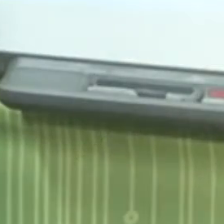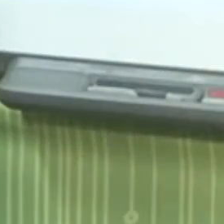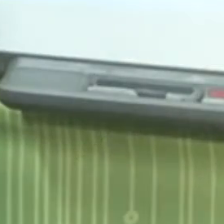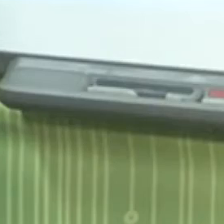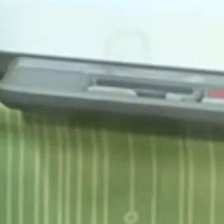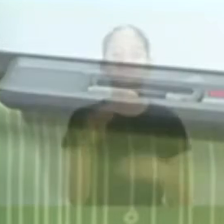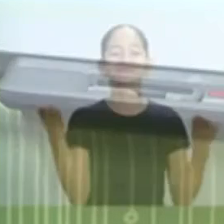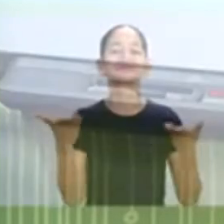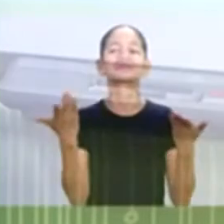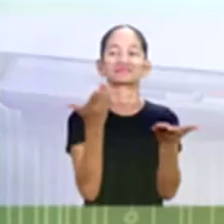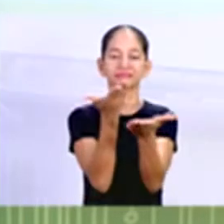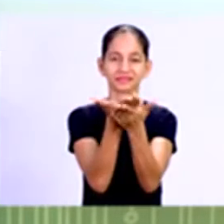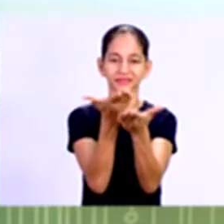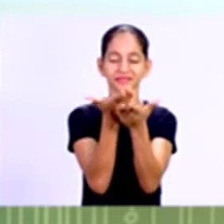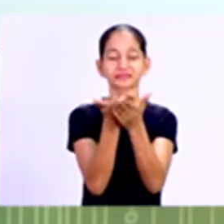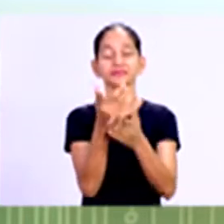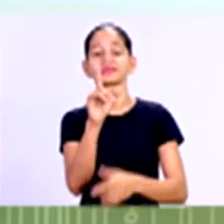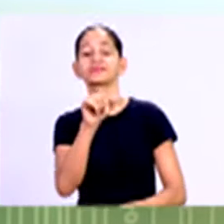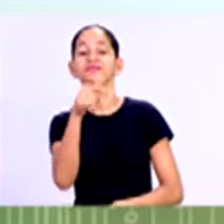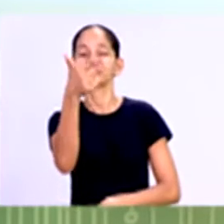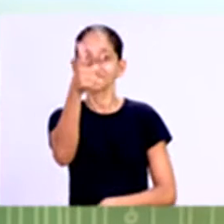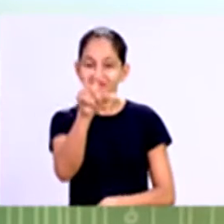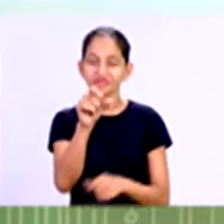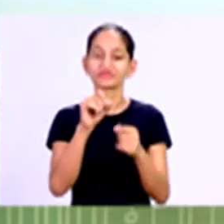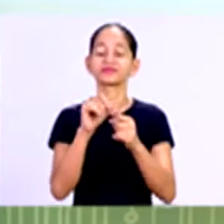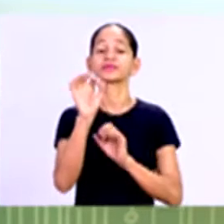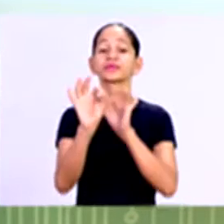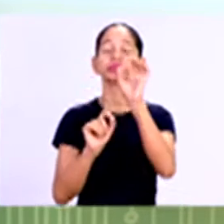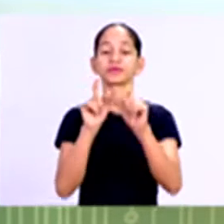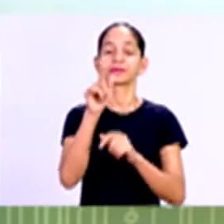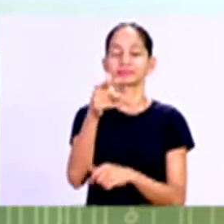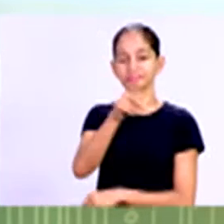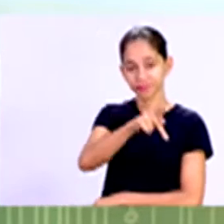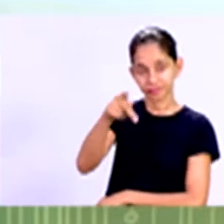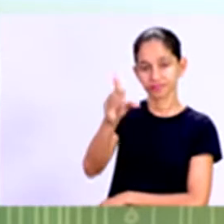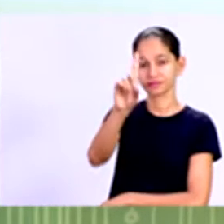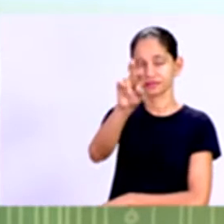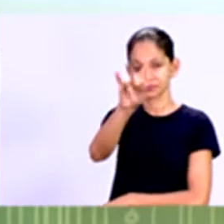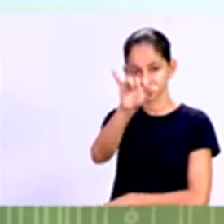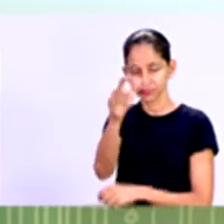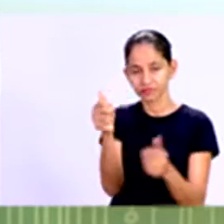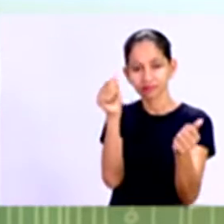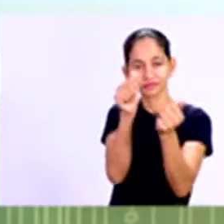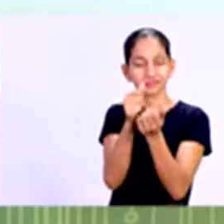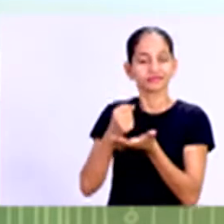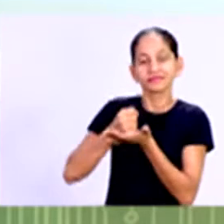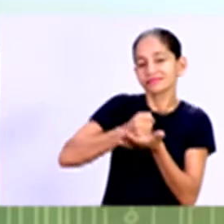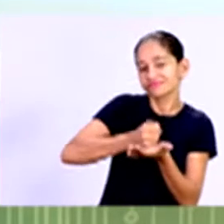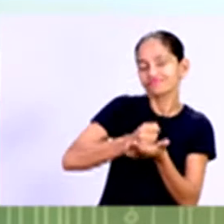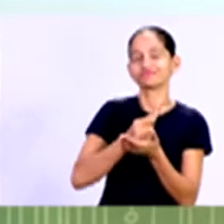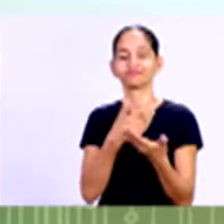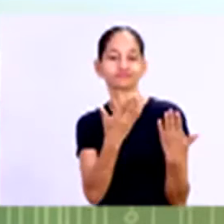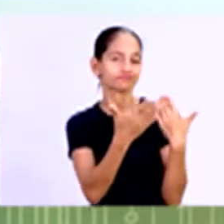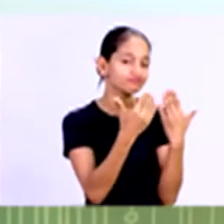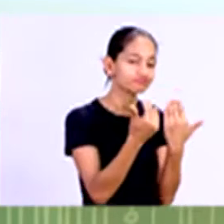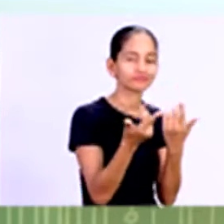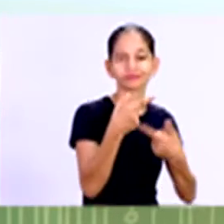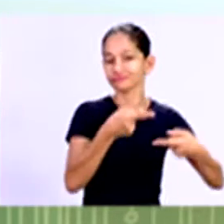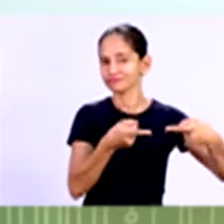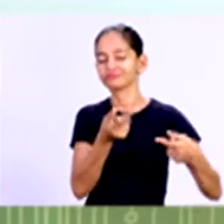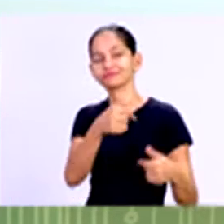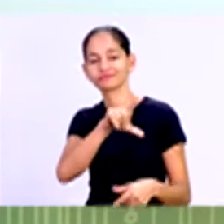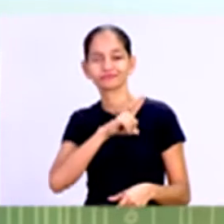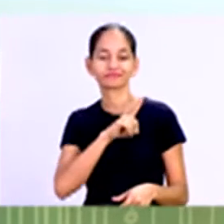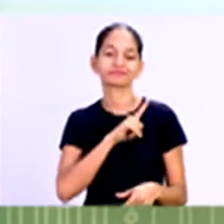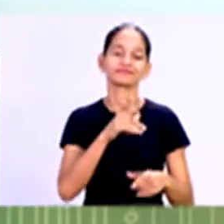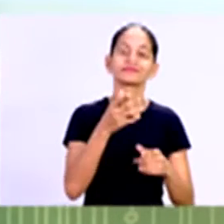Olá! Hoje na nossa aula, novamente, nós teremos o professor David nos acompanhando, participando dos nossos debates, das